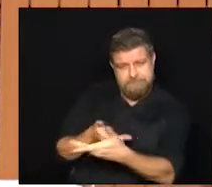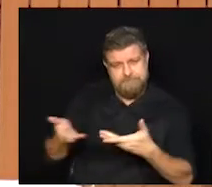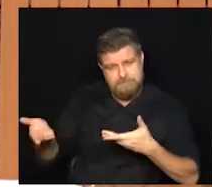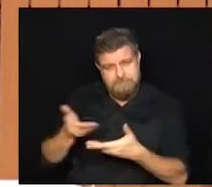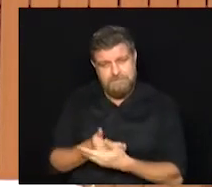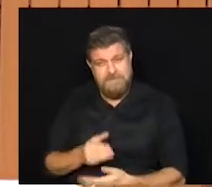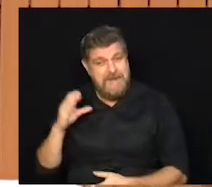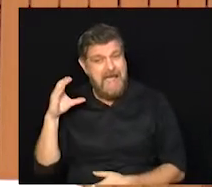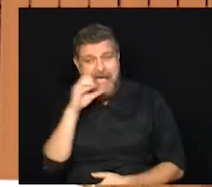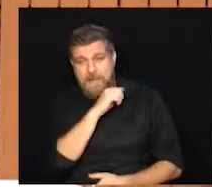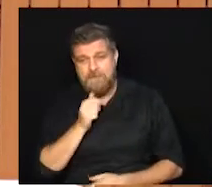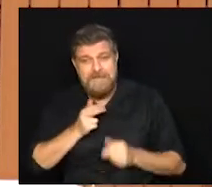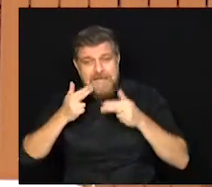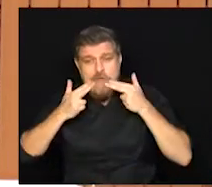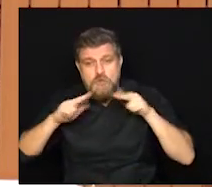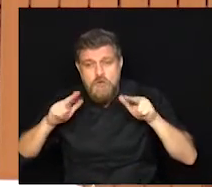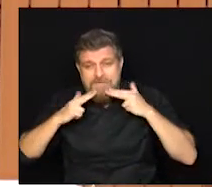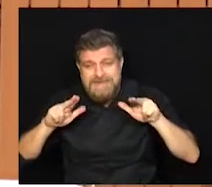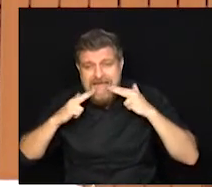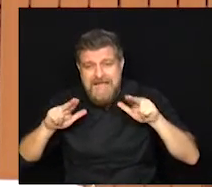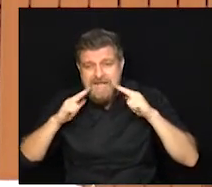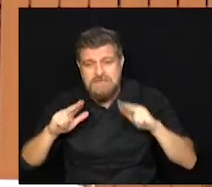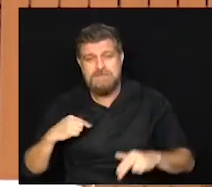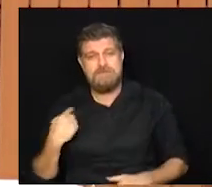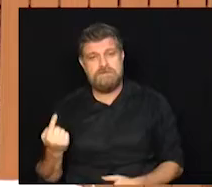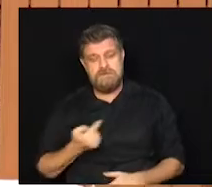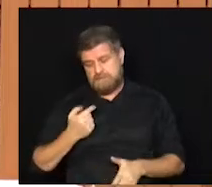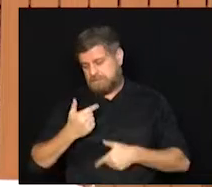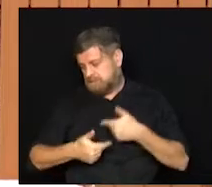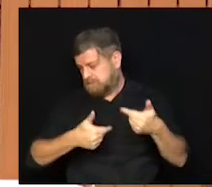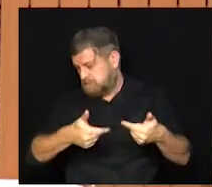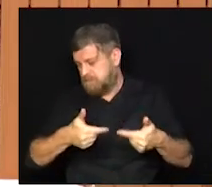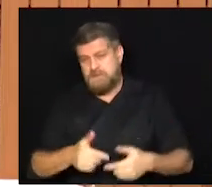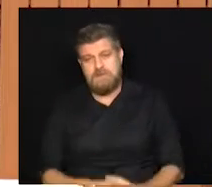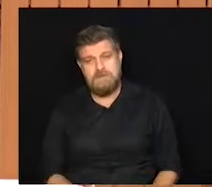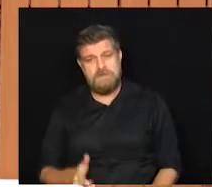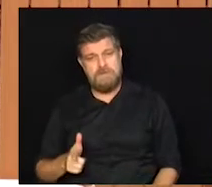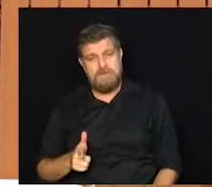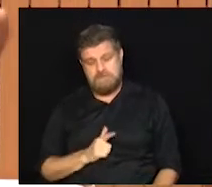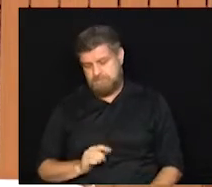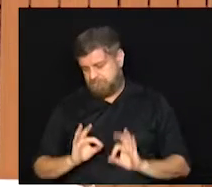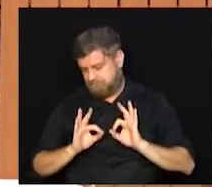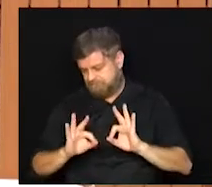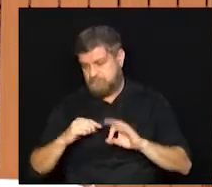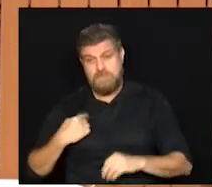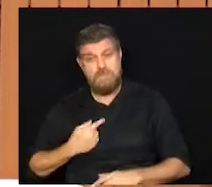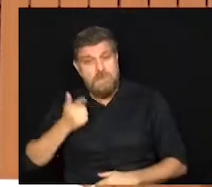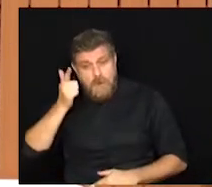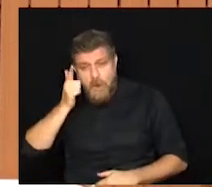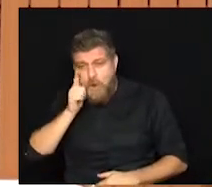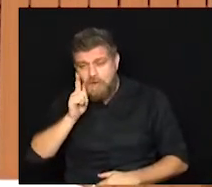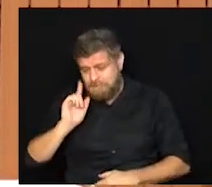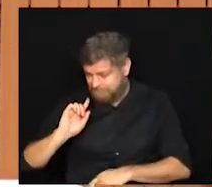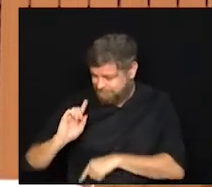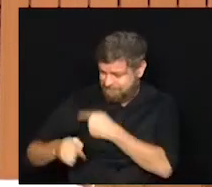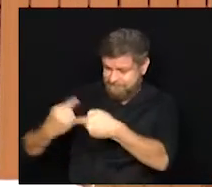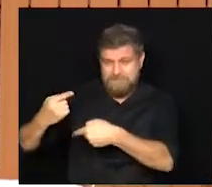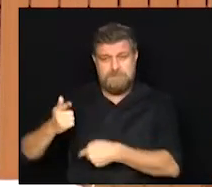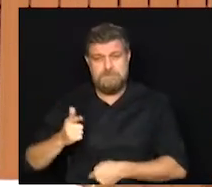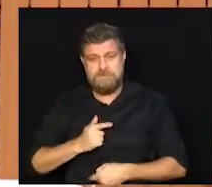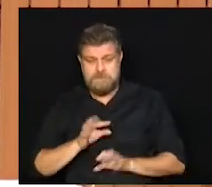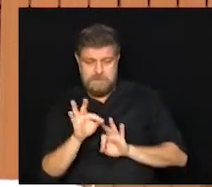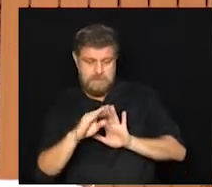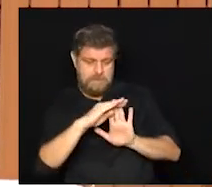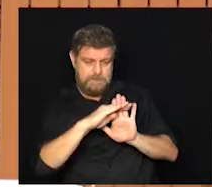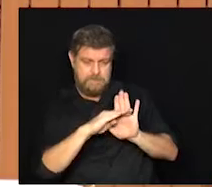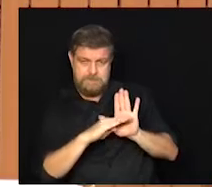teremos novidades. Estamos trabalhando já em cima disso aí, para que realmente nós consigamos aqui passar esse projeto,